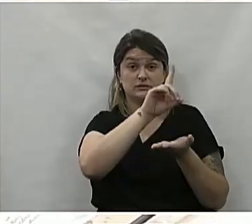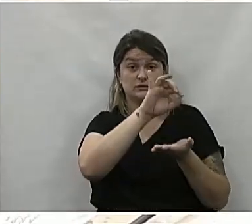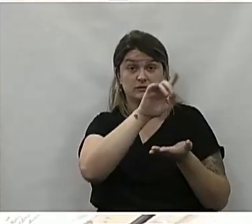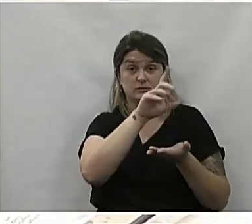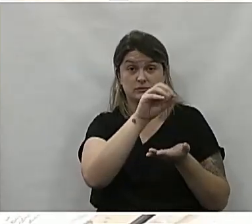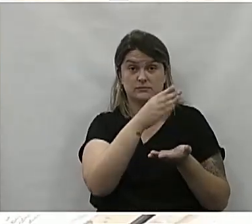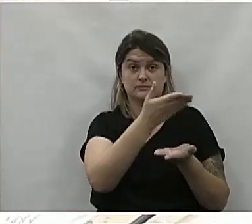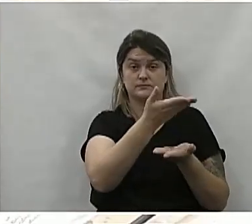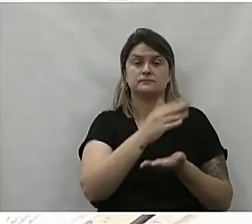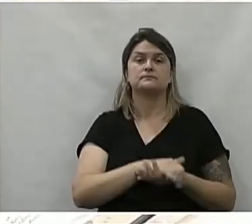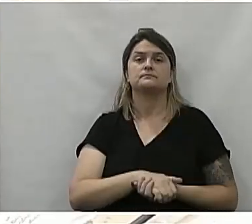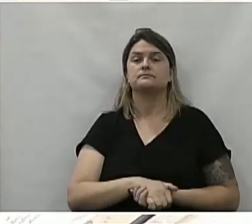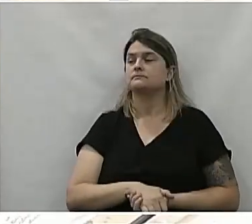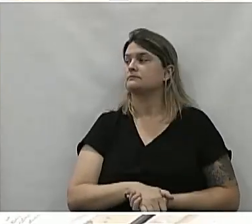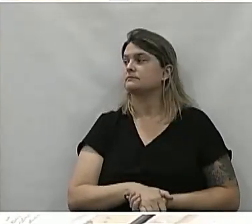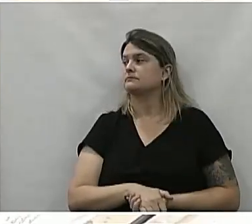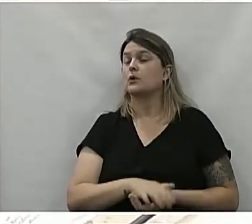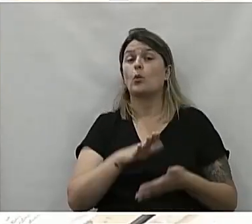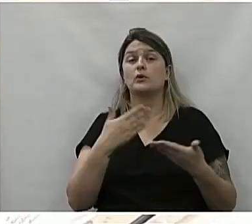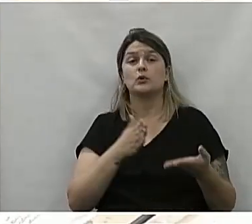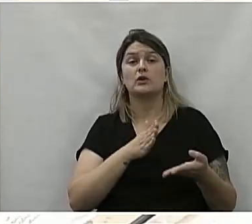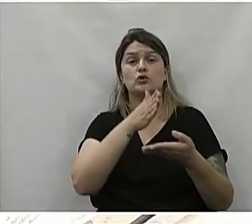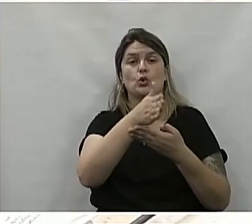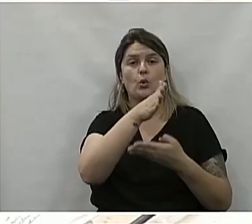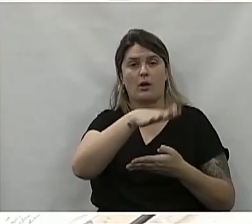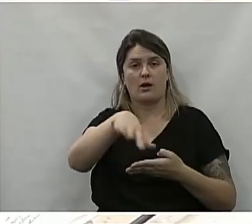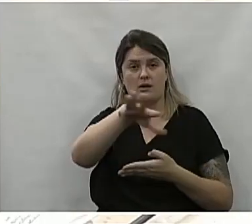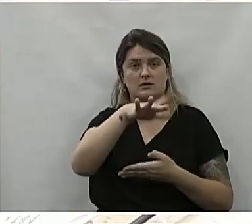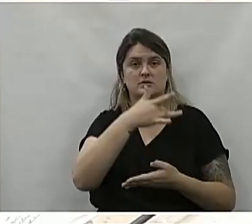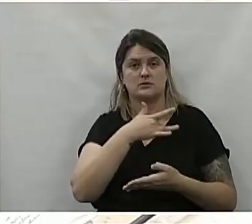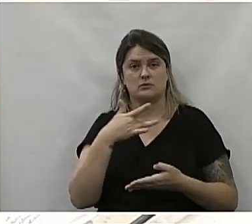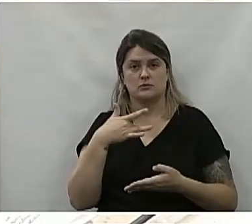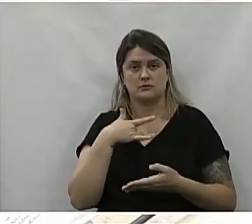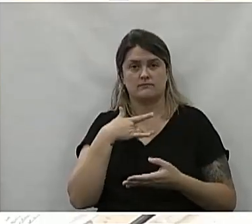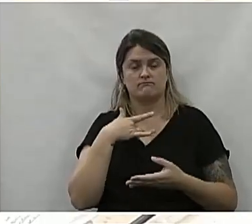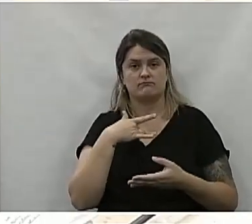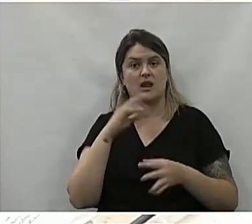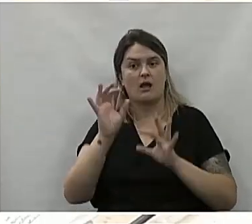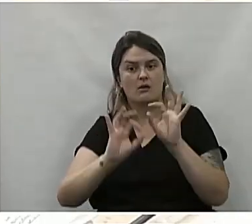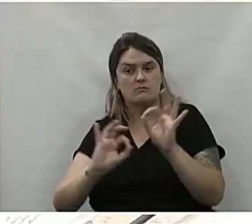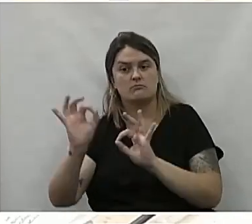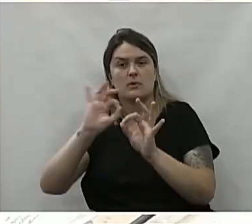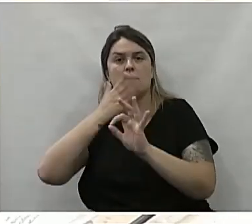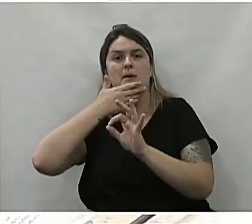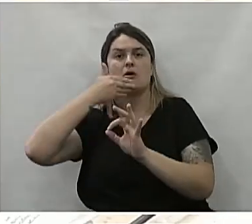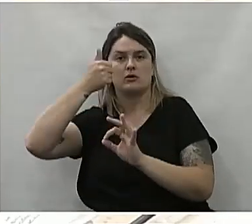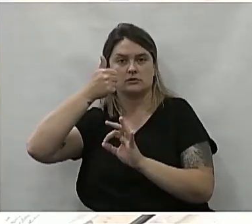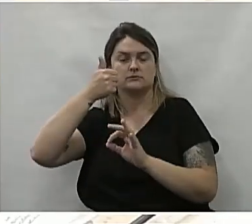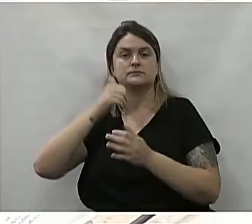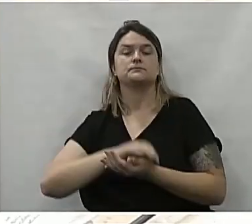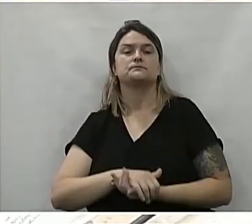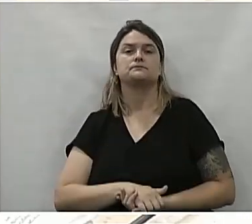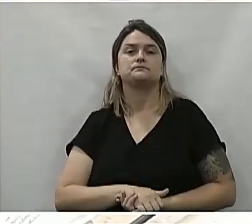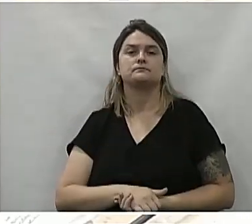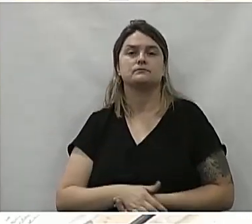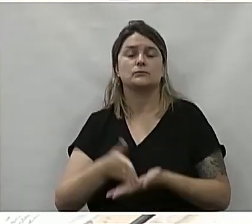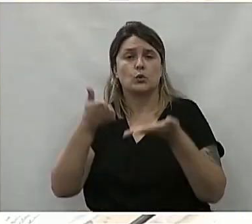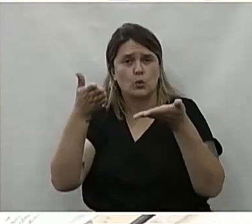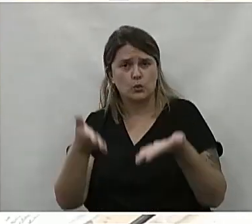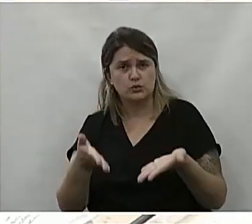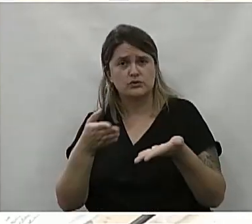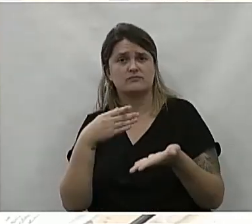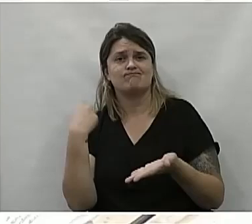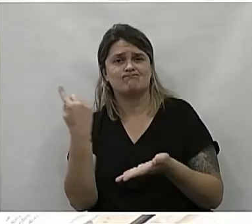O Diego Quando entrou na saúde Ele deu uma melhorada Na saúde Certo Hoje